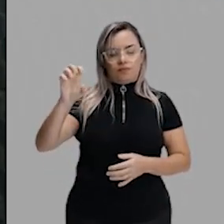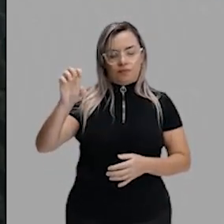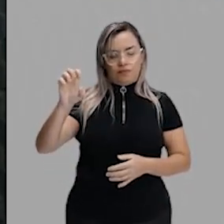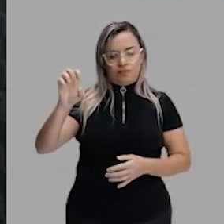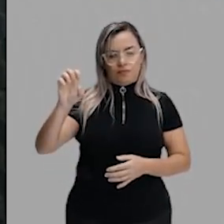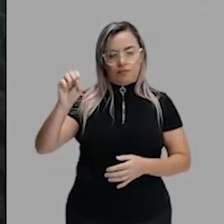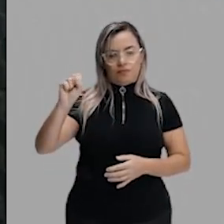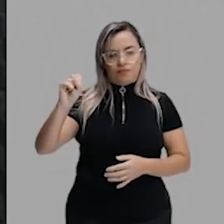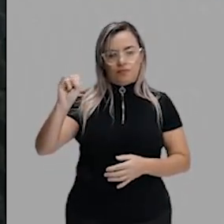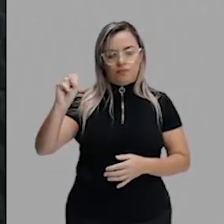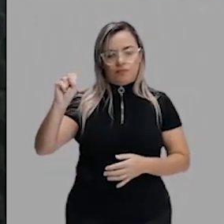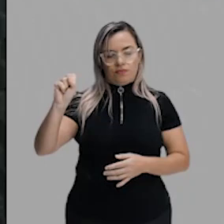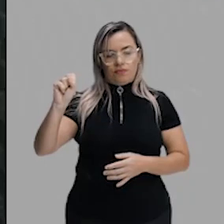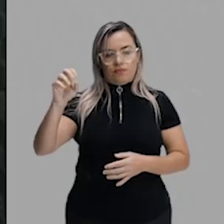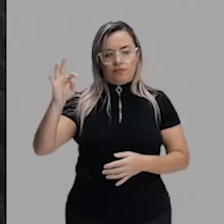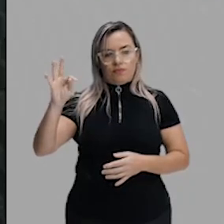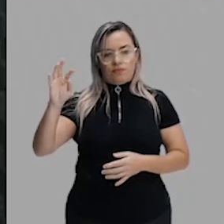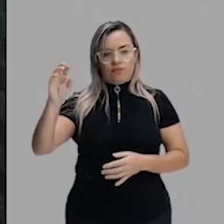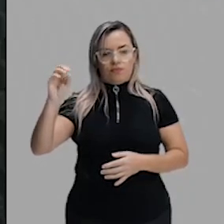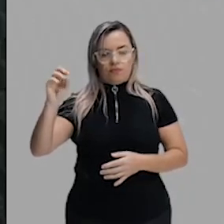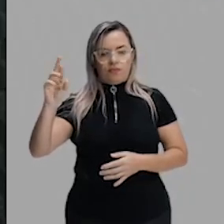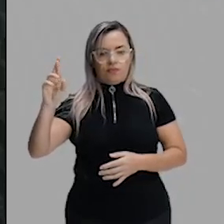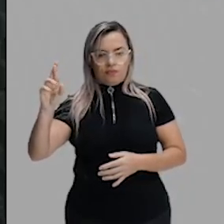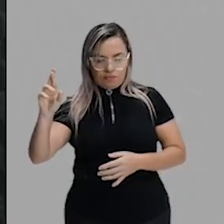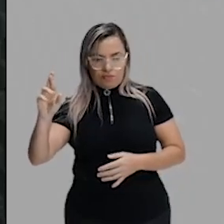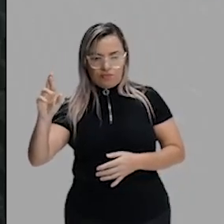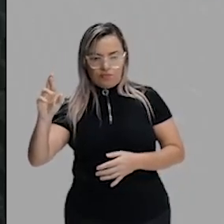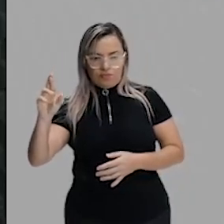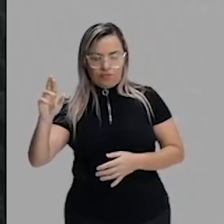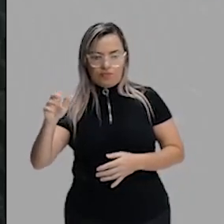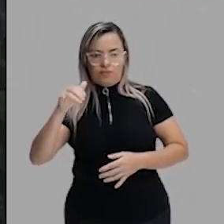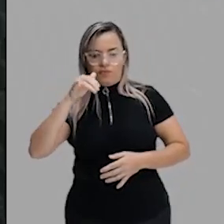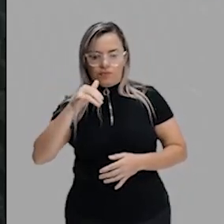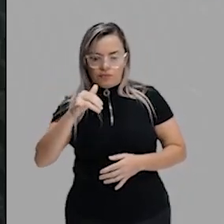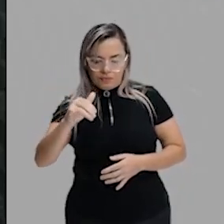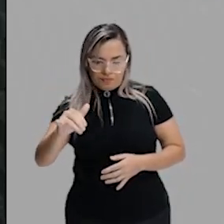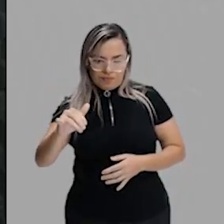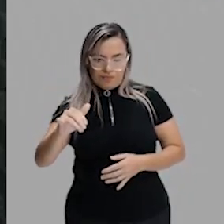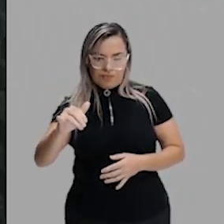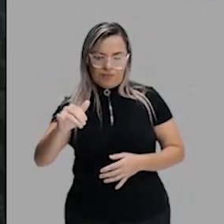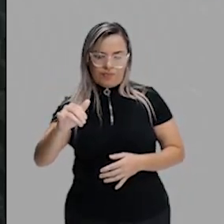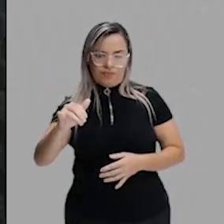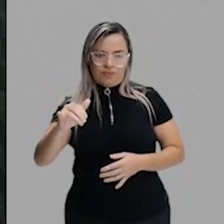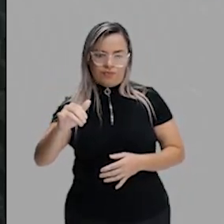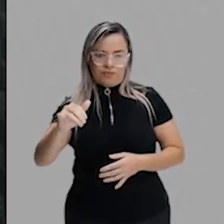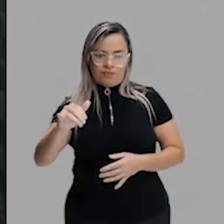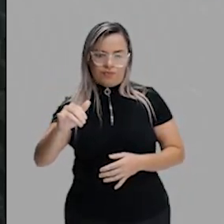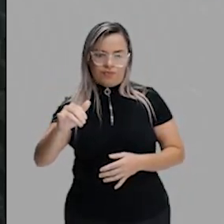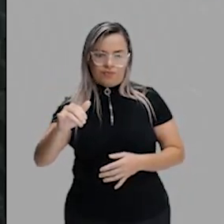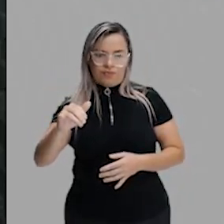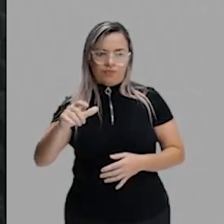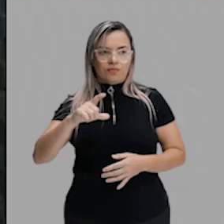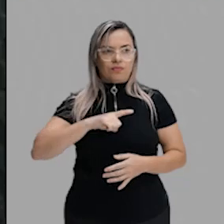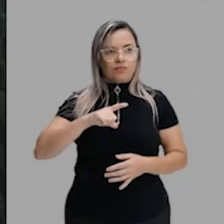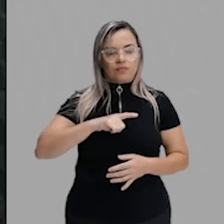ele nada mais é do que um dispositivo eletrônico que serve para